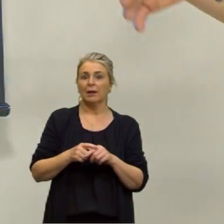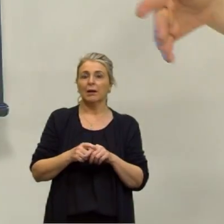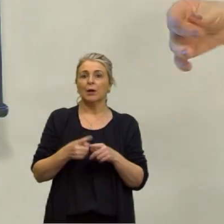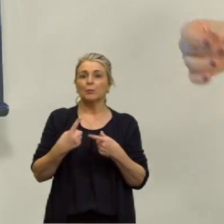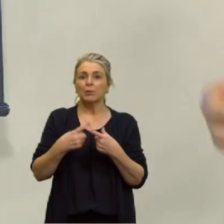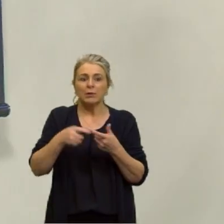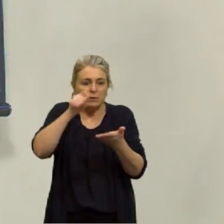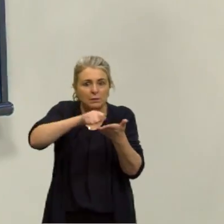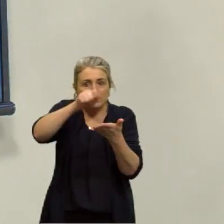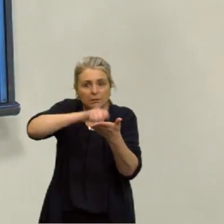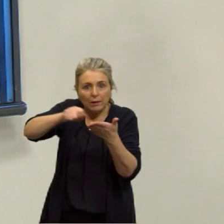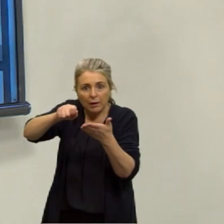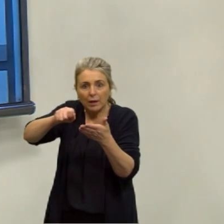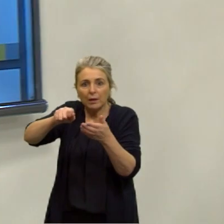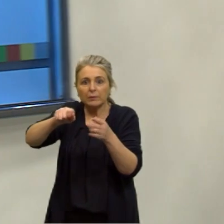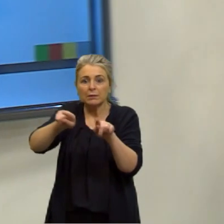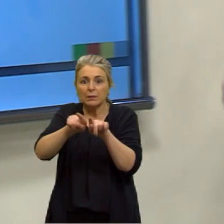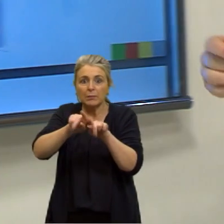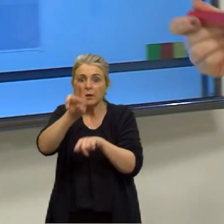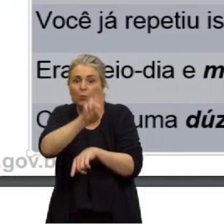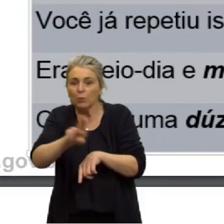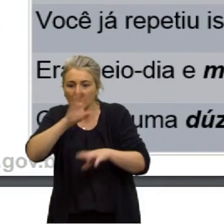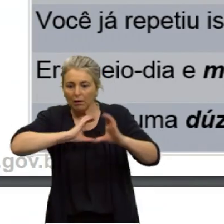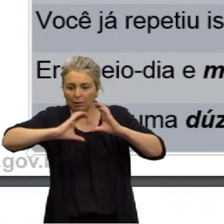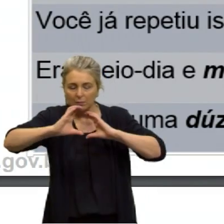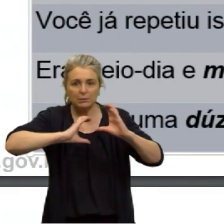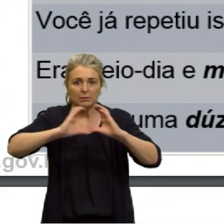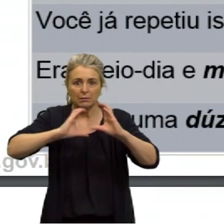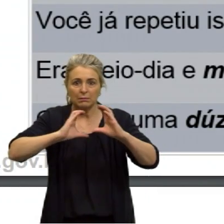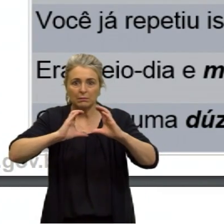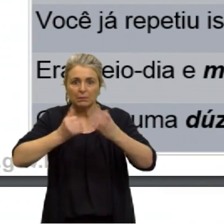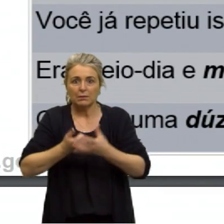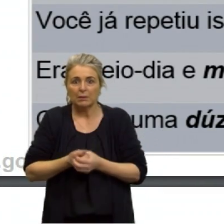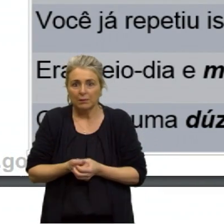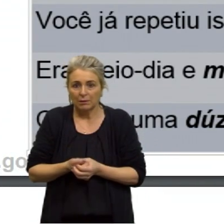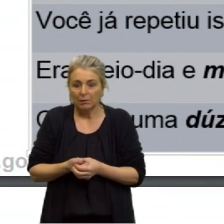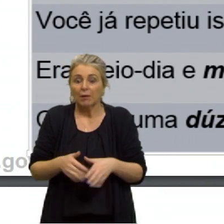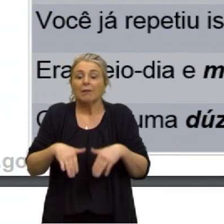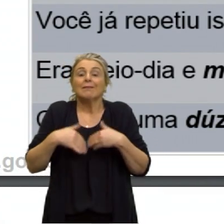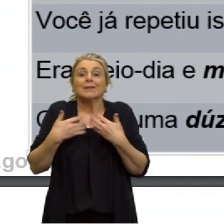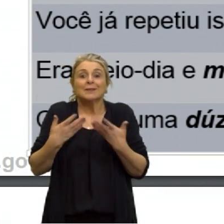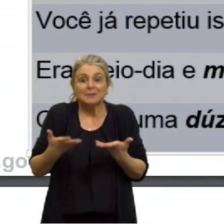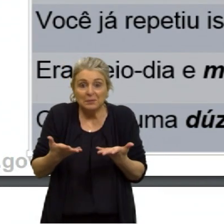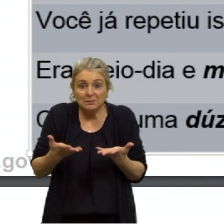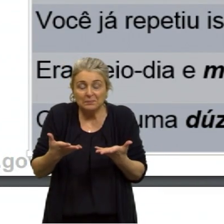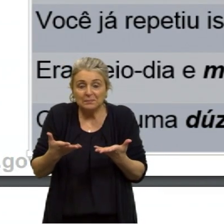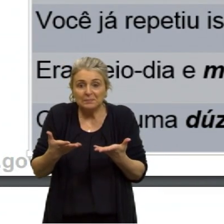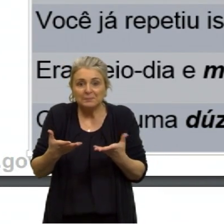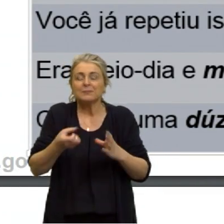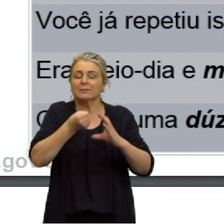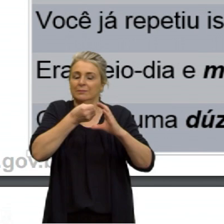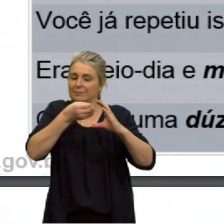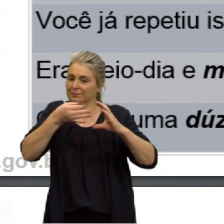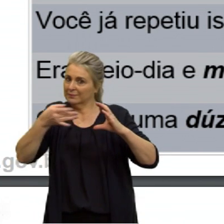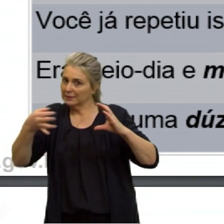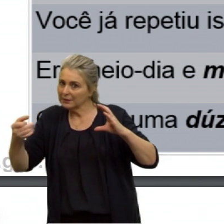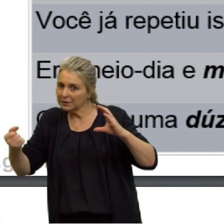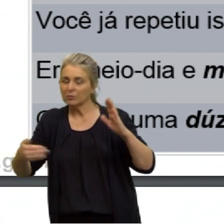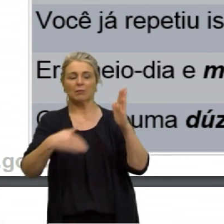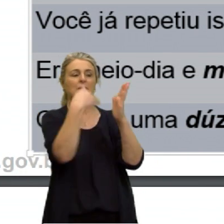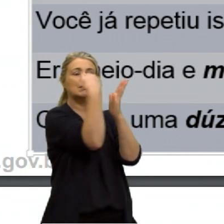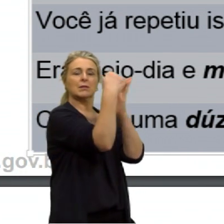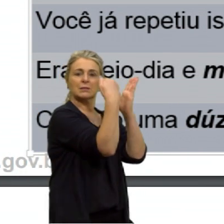para escrever aí para se comunicar então a gente vai ter essas caracterizações essas